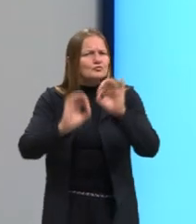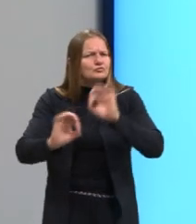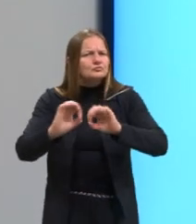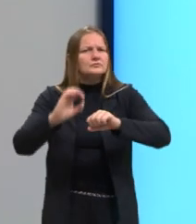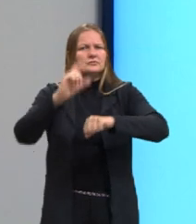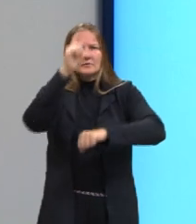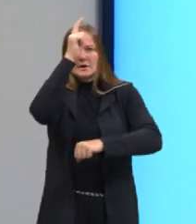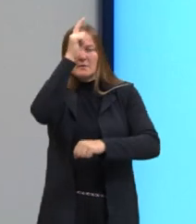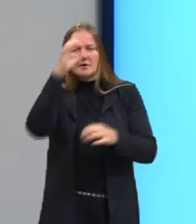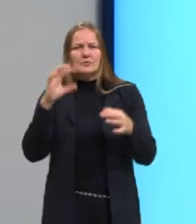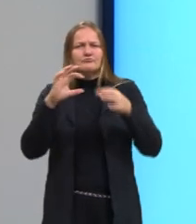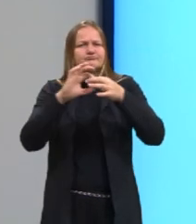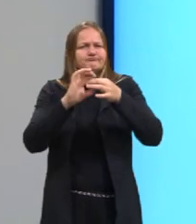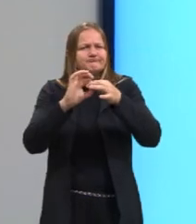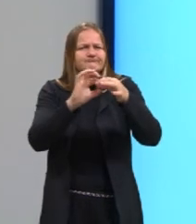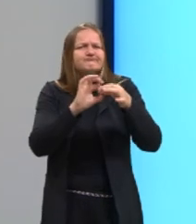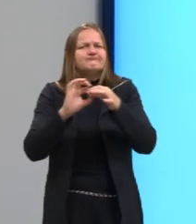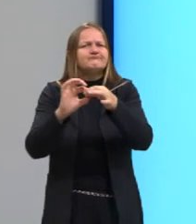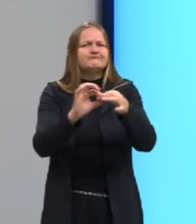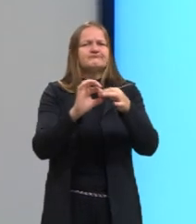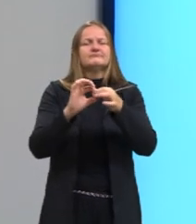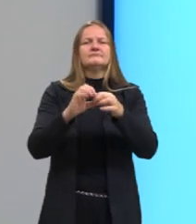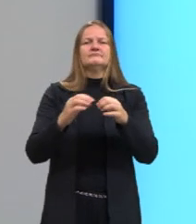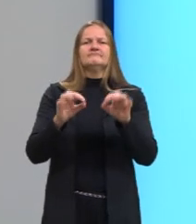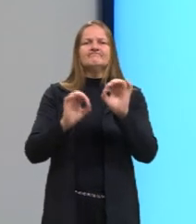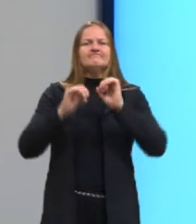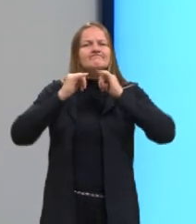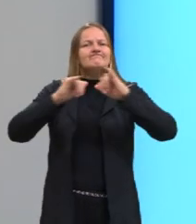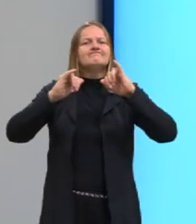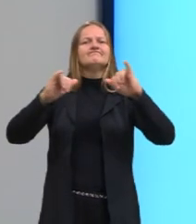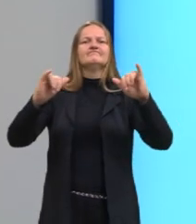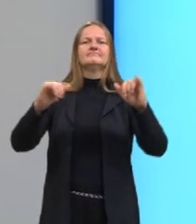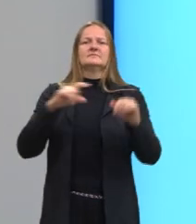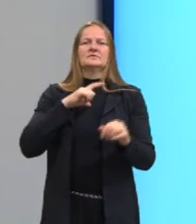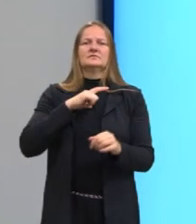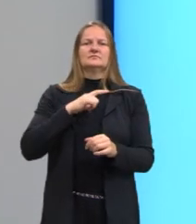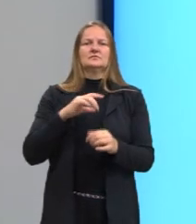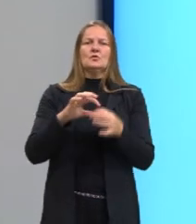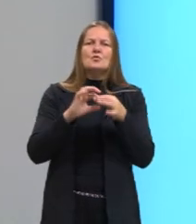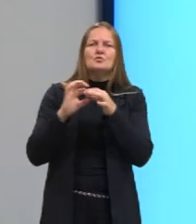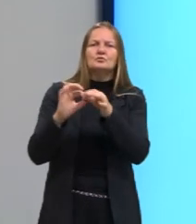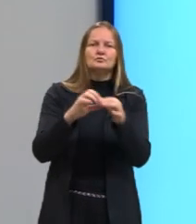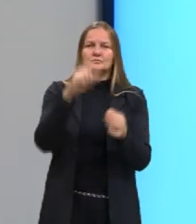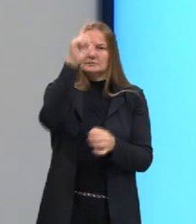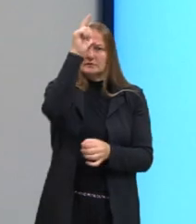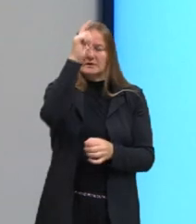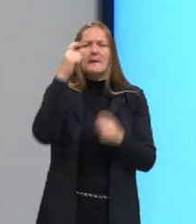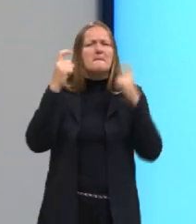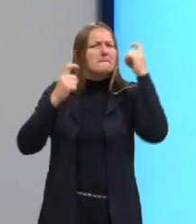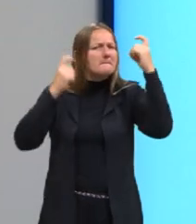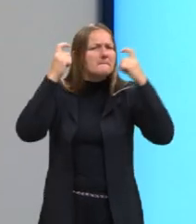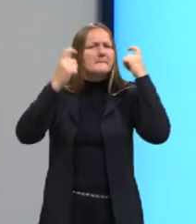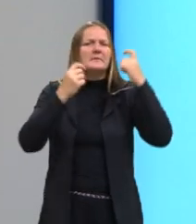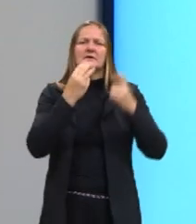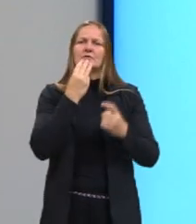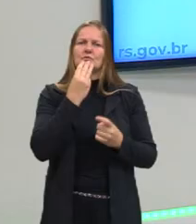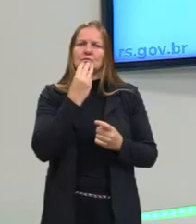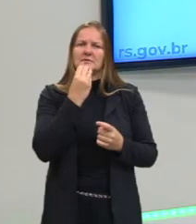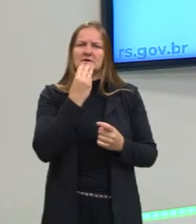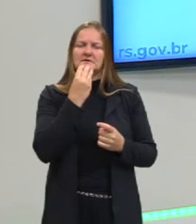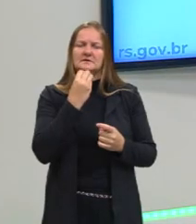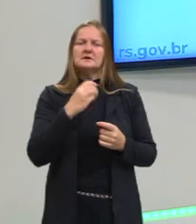unificação da Alemanha pelo Bismarck ele faz parte dessa campanha da unificação da Alemanha então a preocupação do Max Bieber